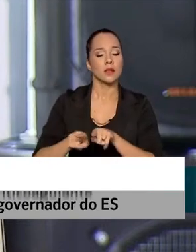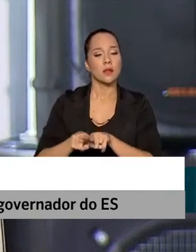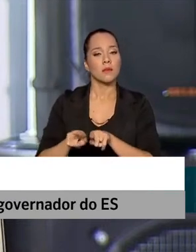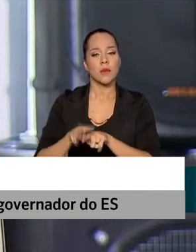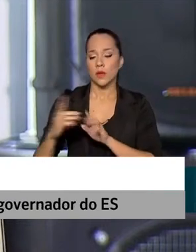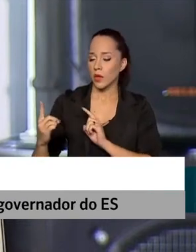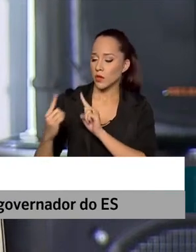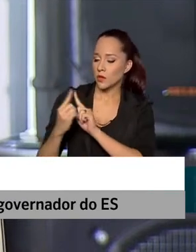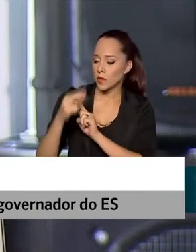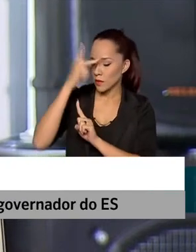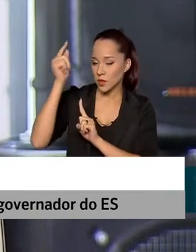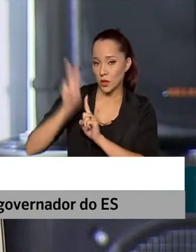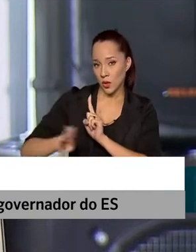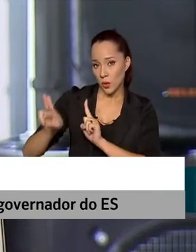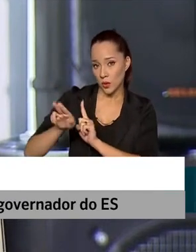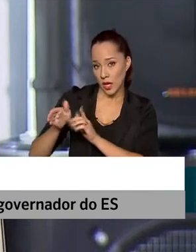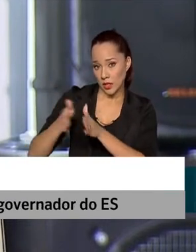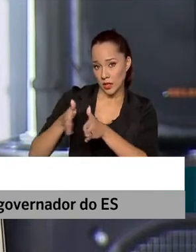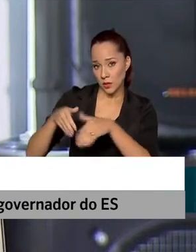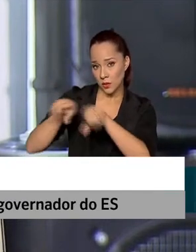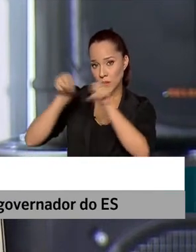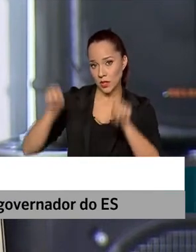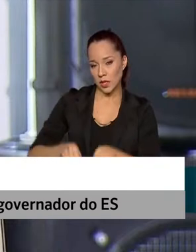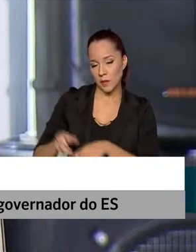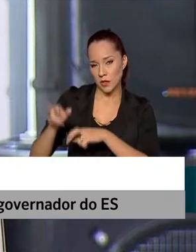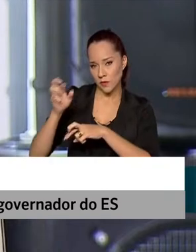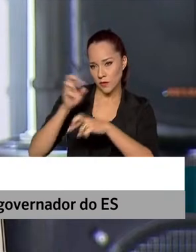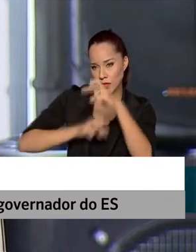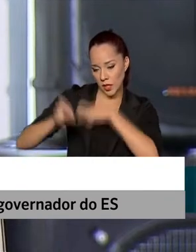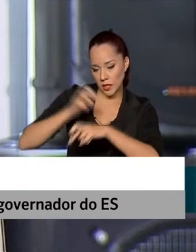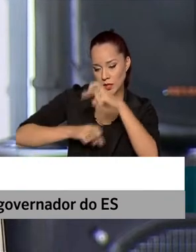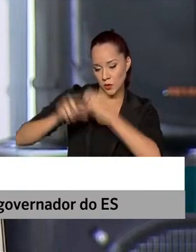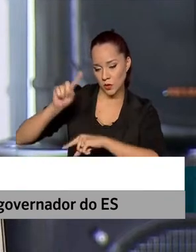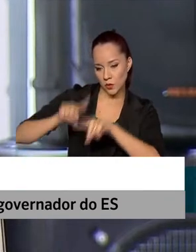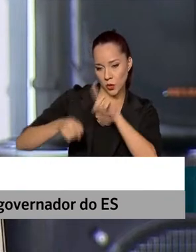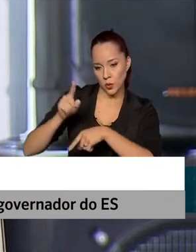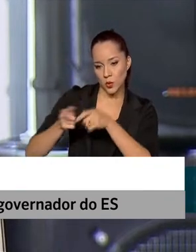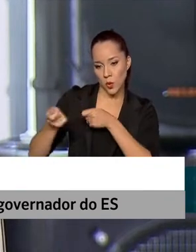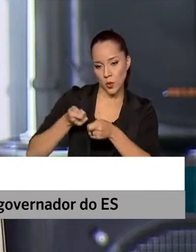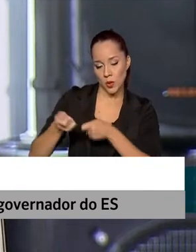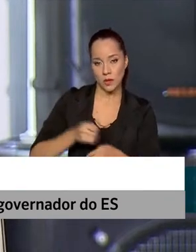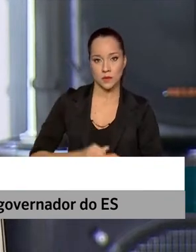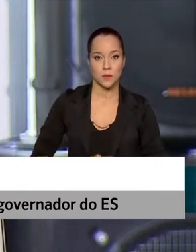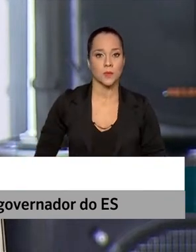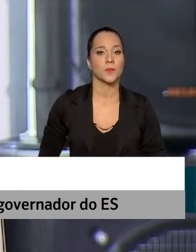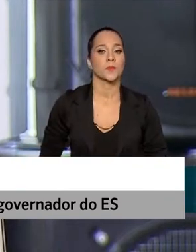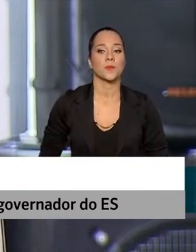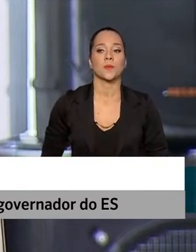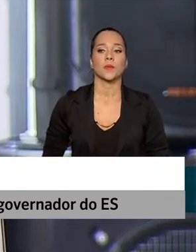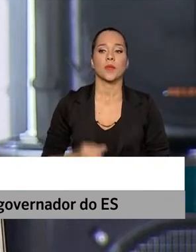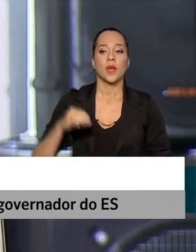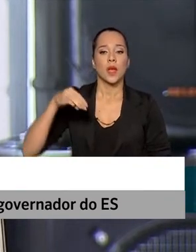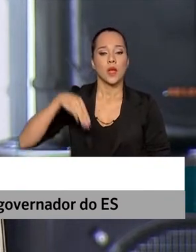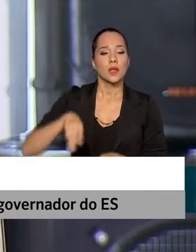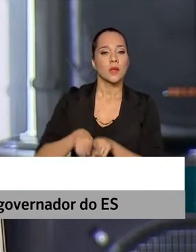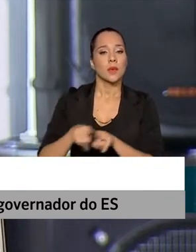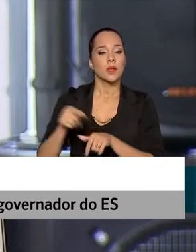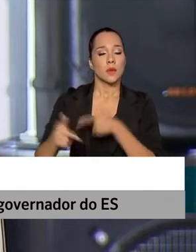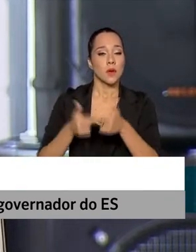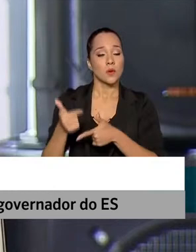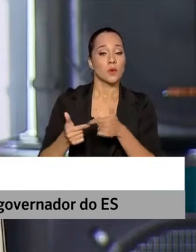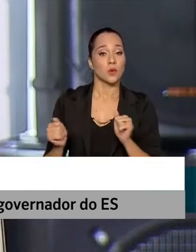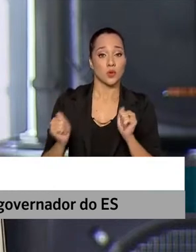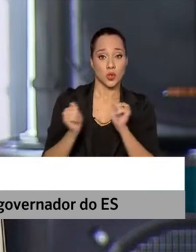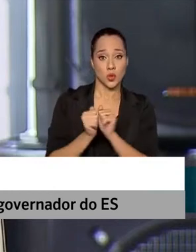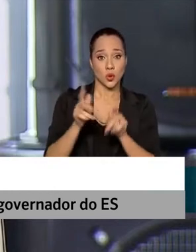atendimento aos usuários da seção do Sistema de Fiscalização de Produtos Controlados. O M atuou decisivamente